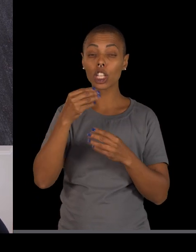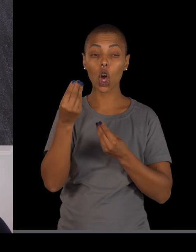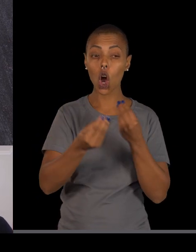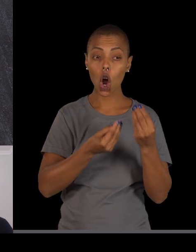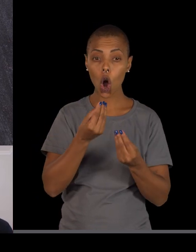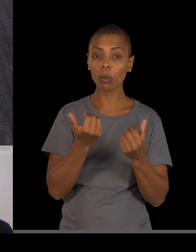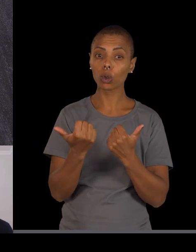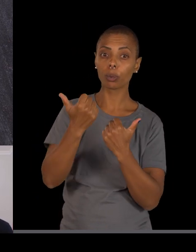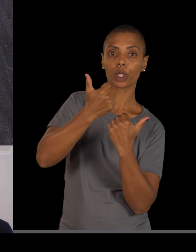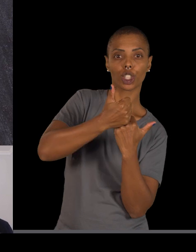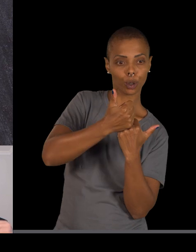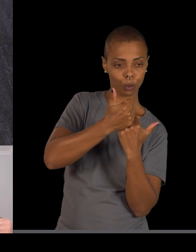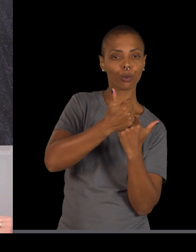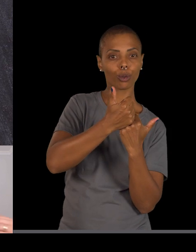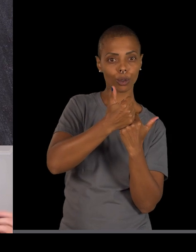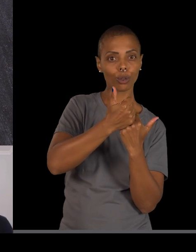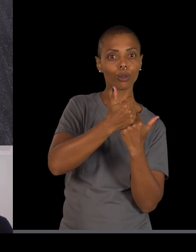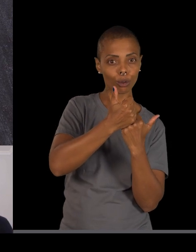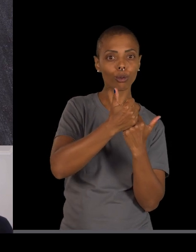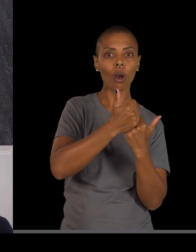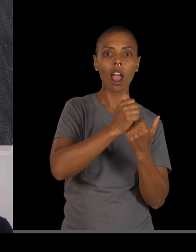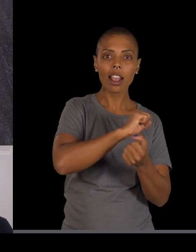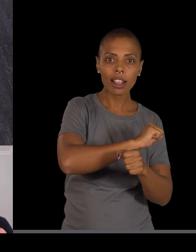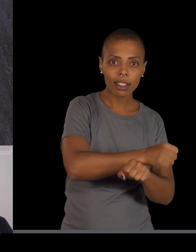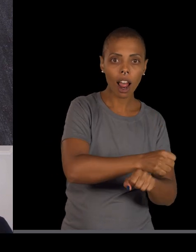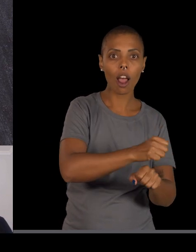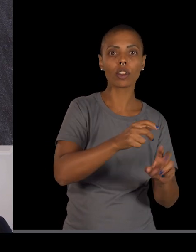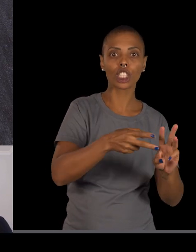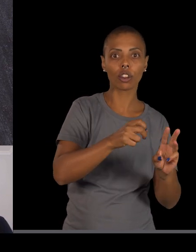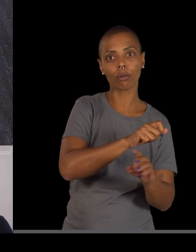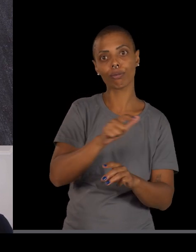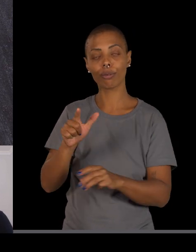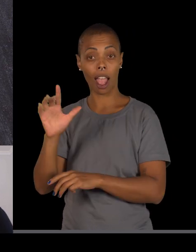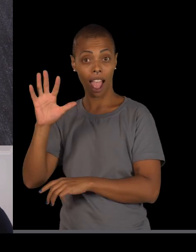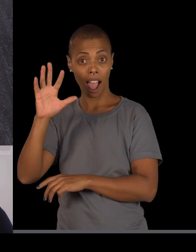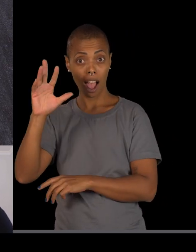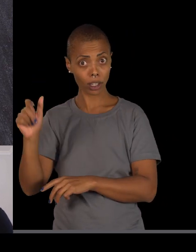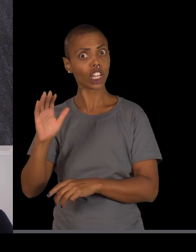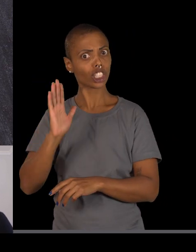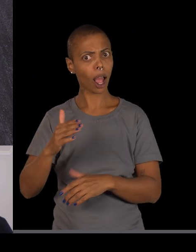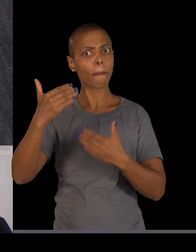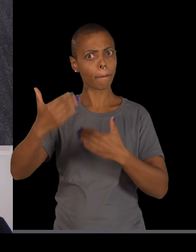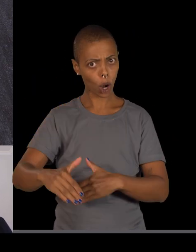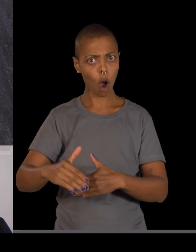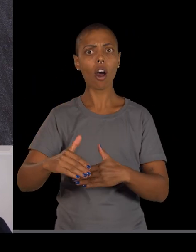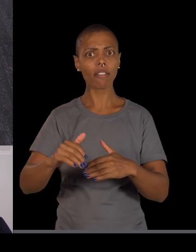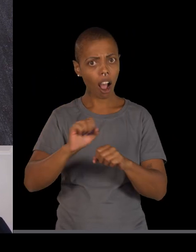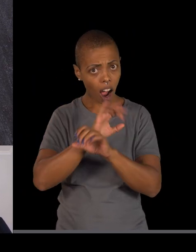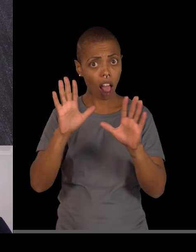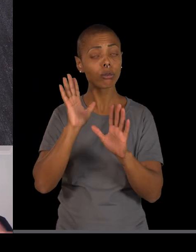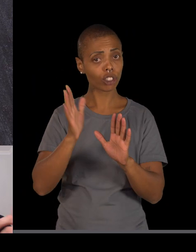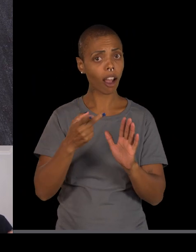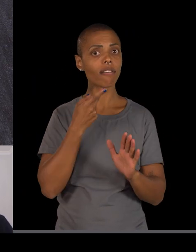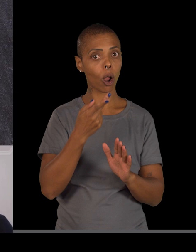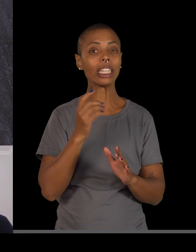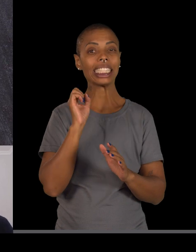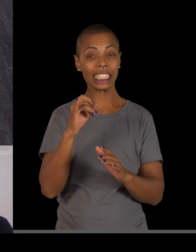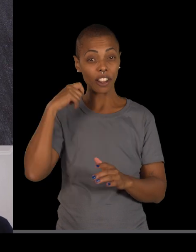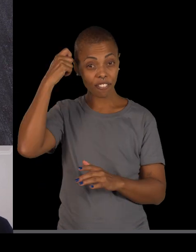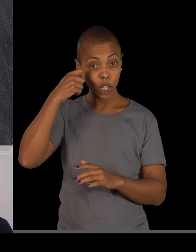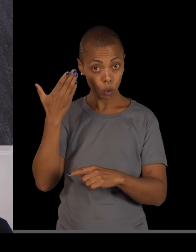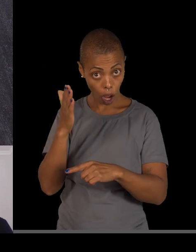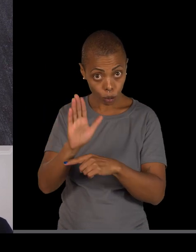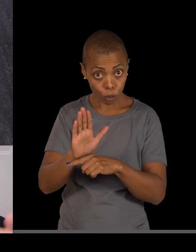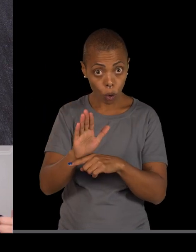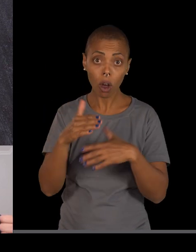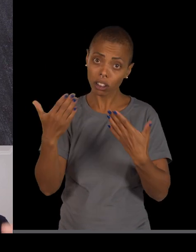da mão de obra indígena pela africana já caiu em provas, já caiu de forma explícita mesmo esse assunto. Então, se esse vídeo